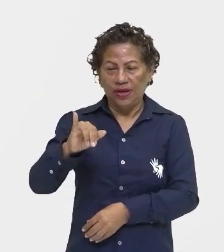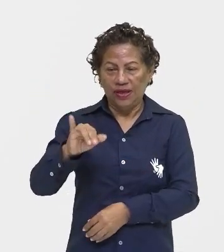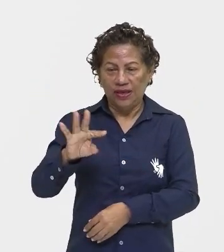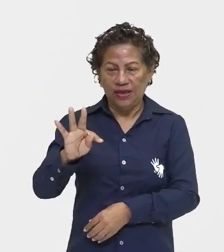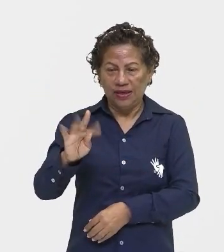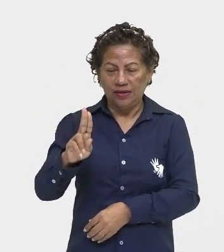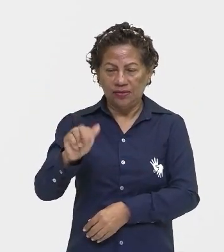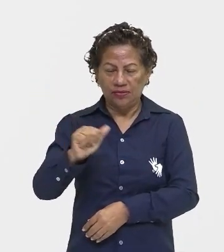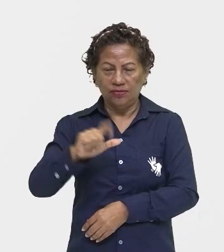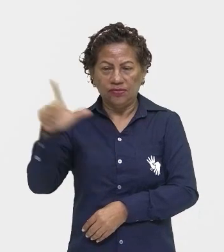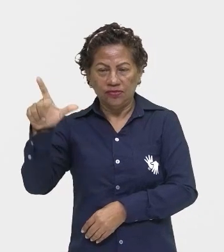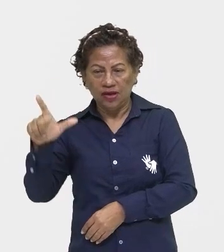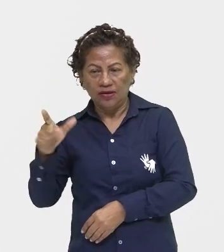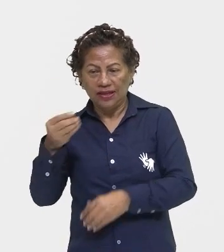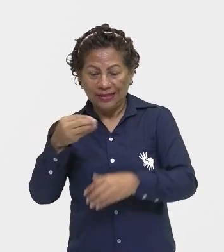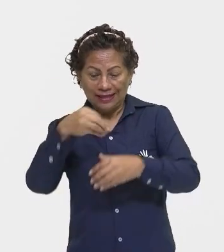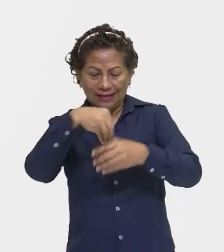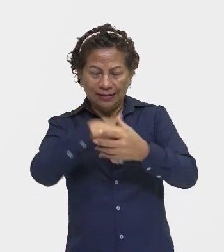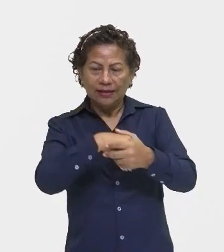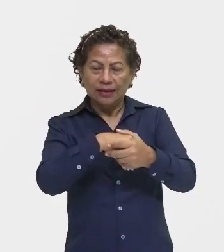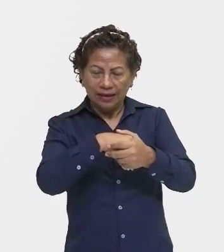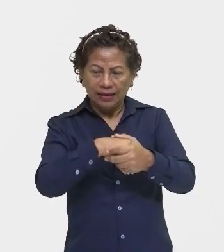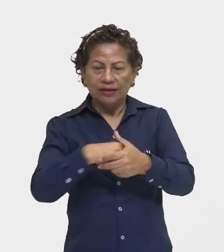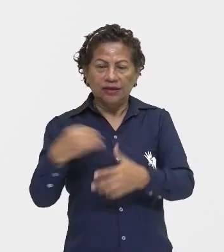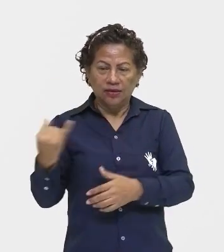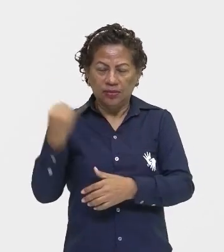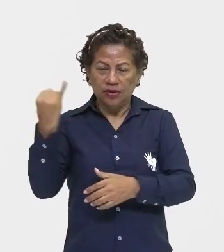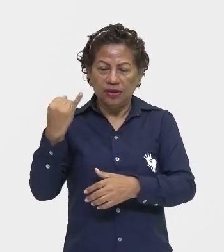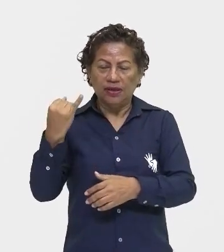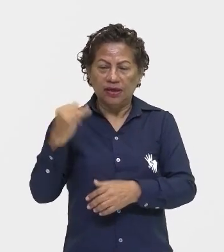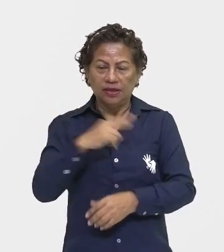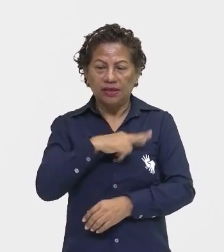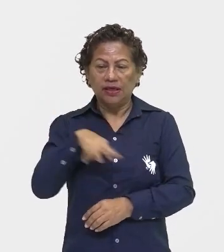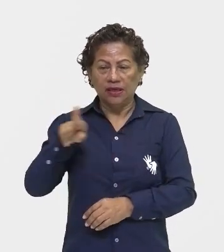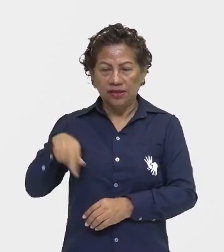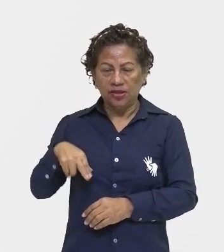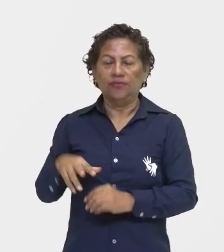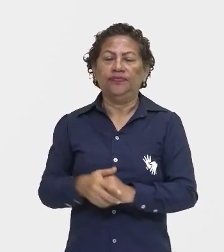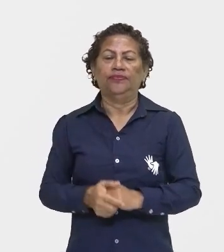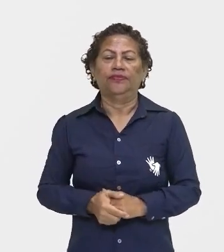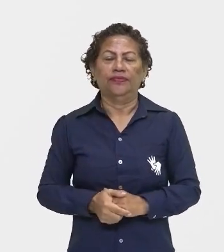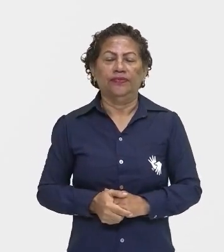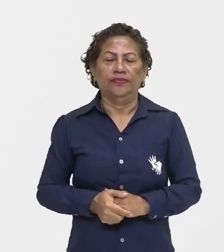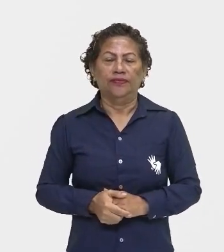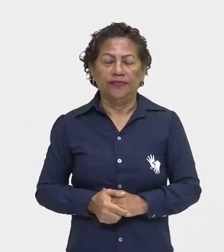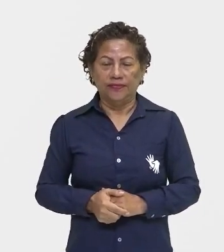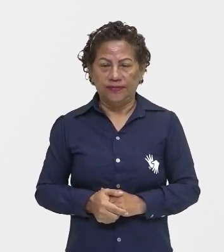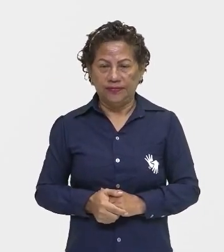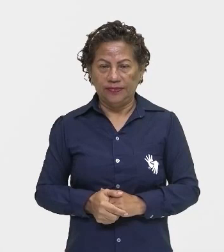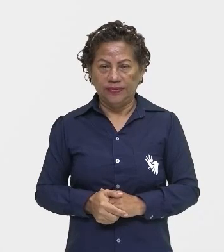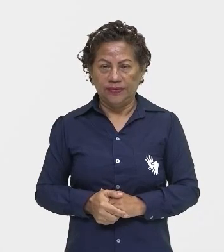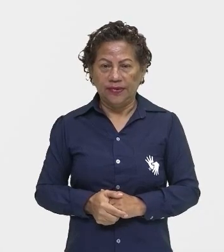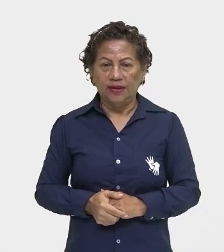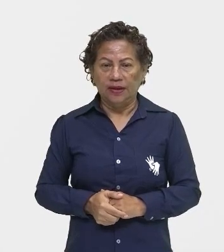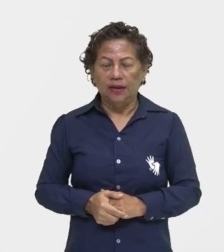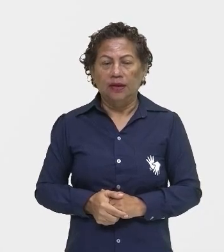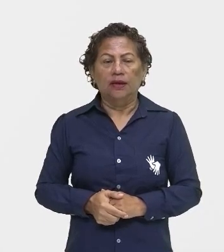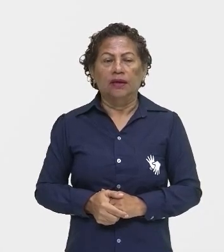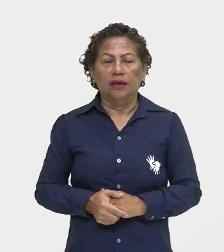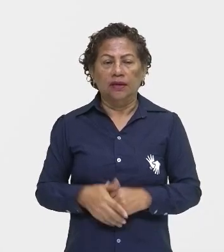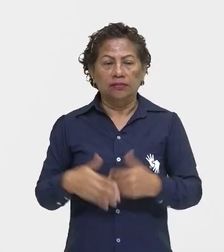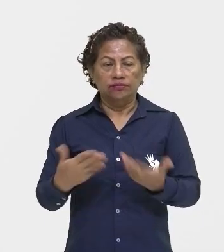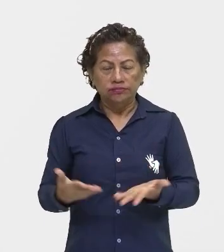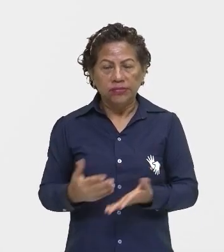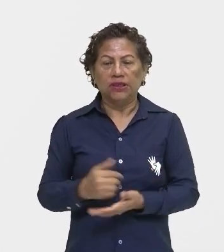uma cerimônia sagrada. As danças indígenas brasileiras, elas são de grande importância